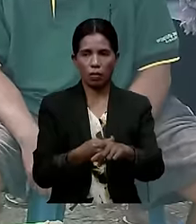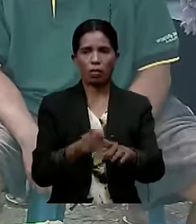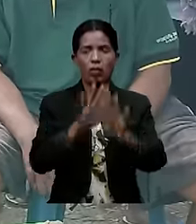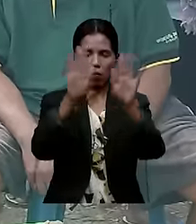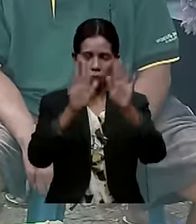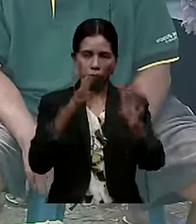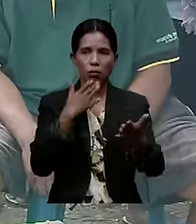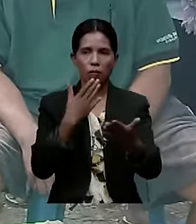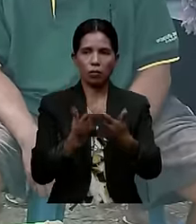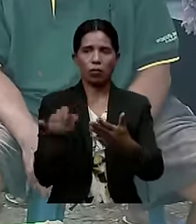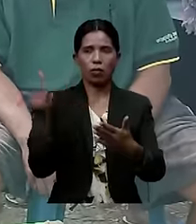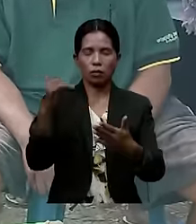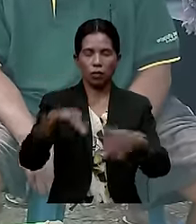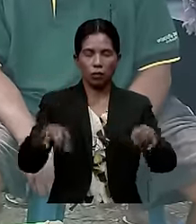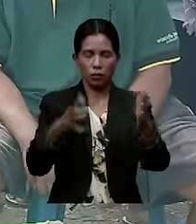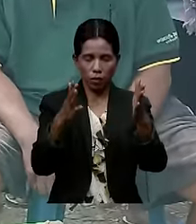para sira funcionário,